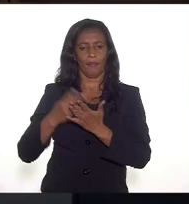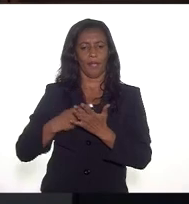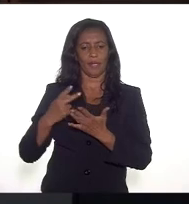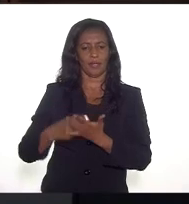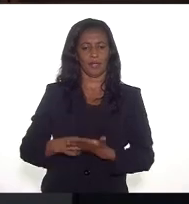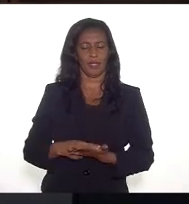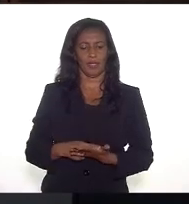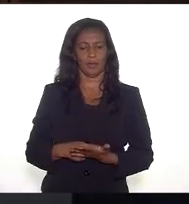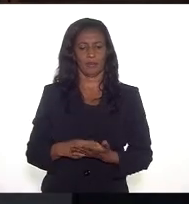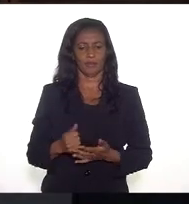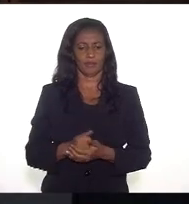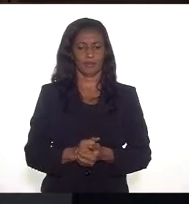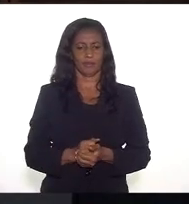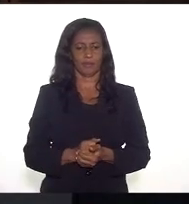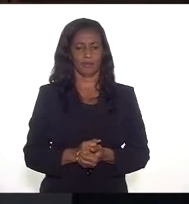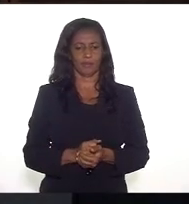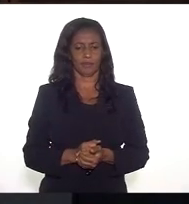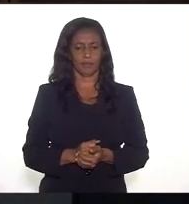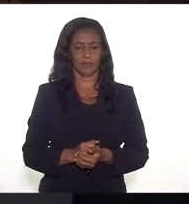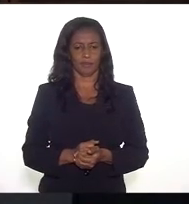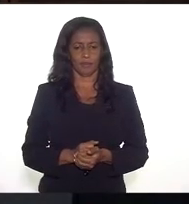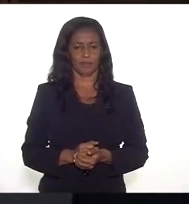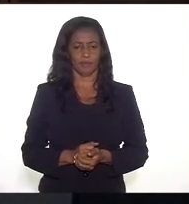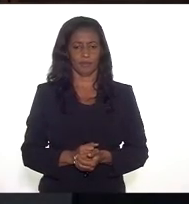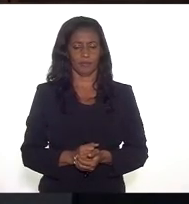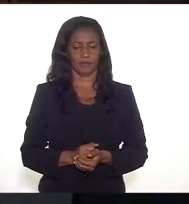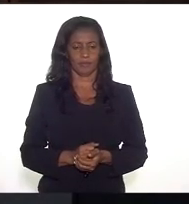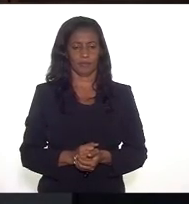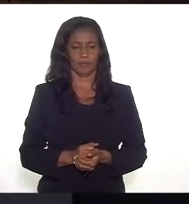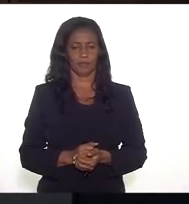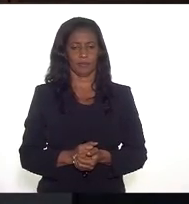de Constituição e Justiça pela...